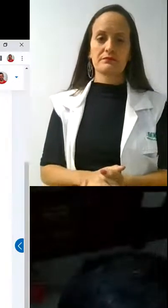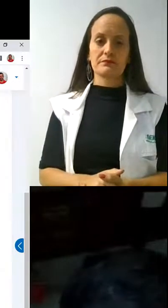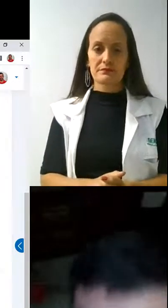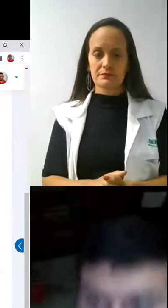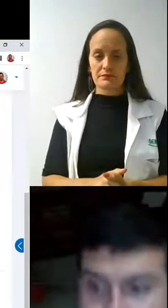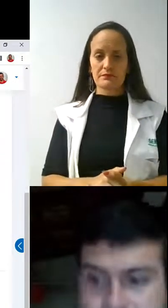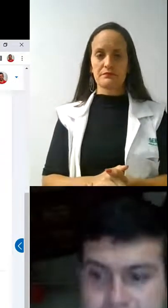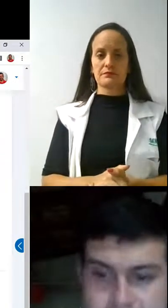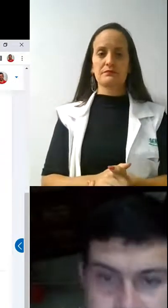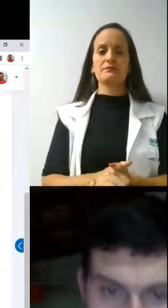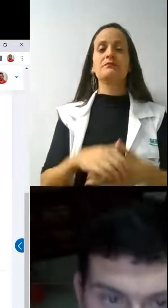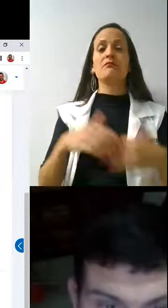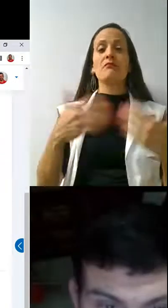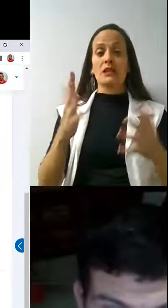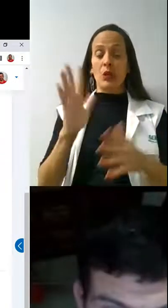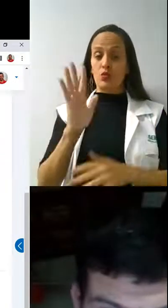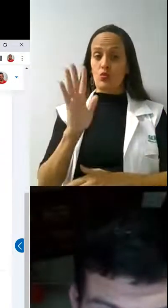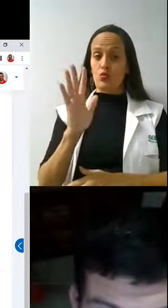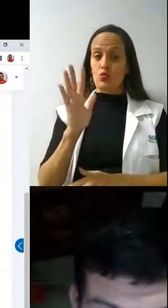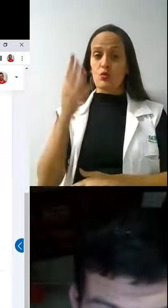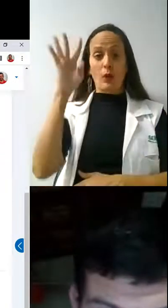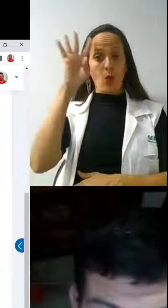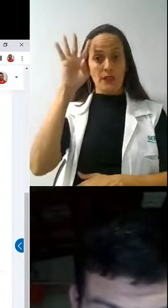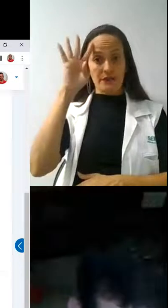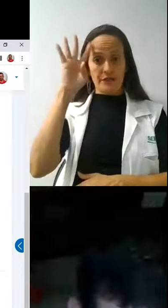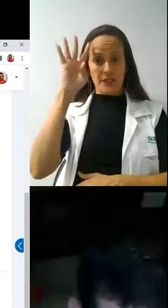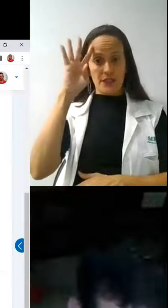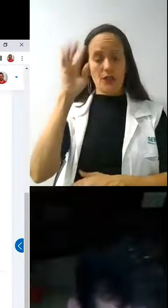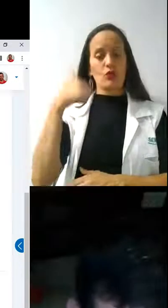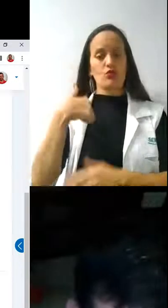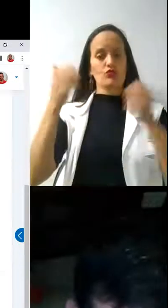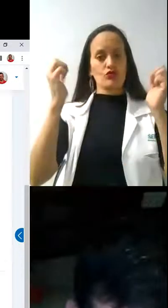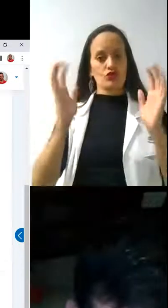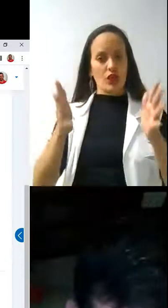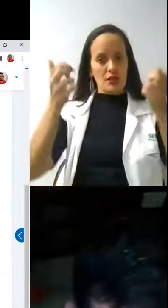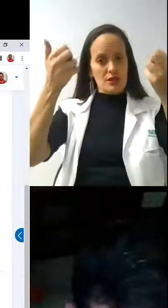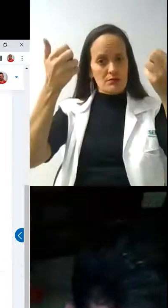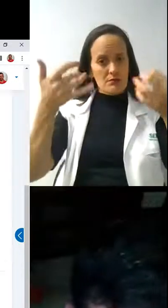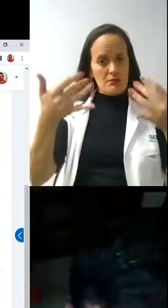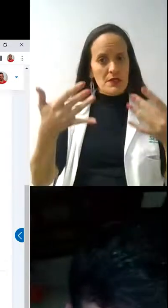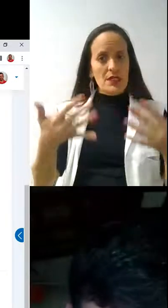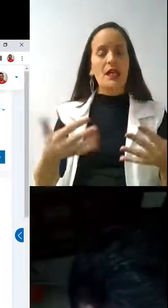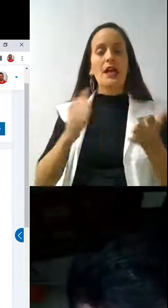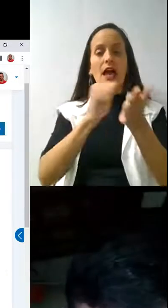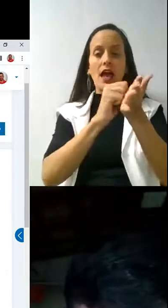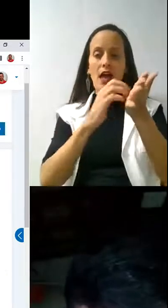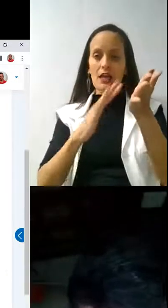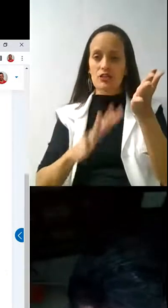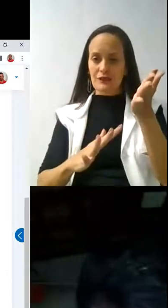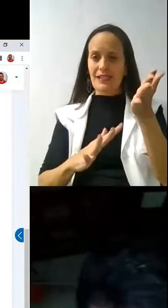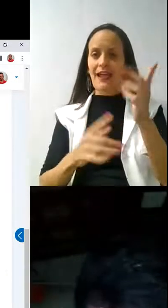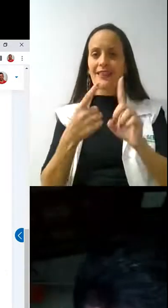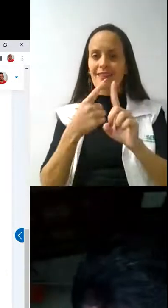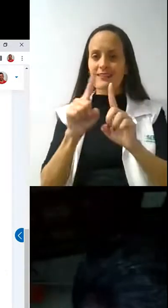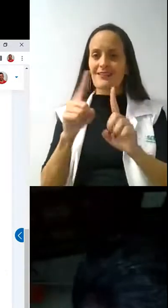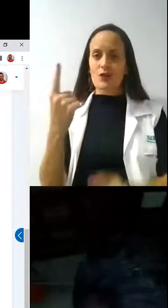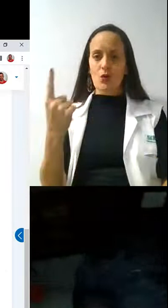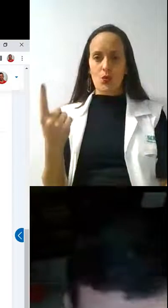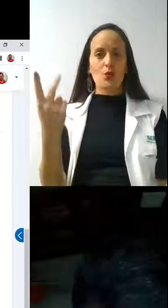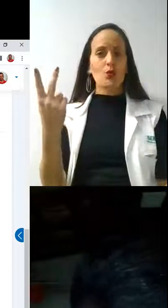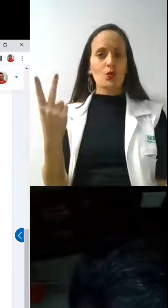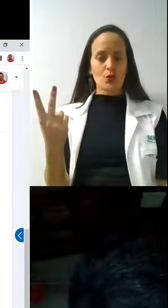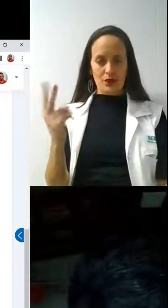gráfica, a gente já iniciou a explicação dela na web passada, né? Então, para quem assistir a web aqui,